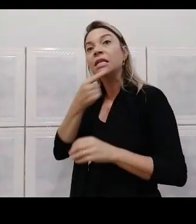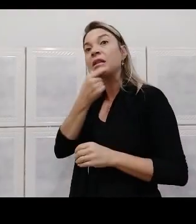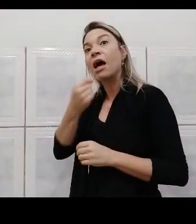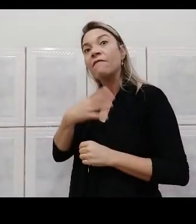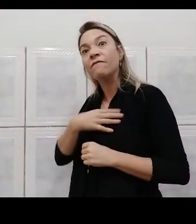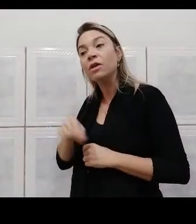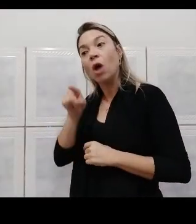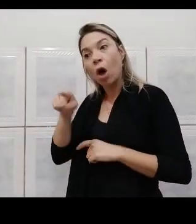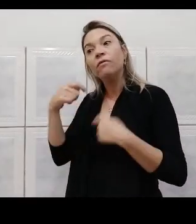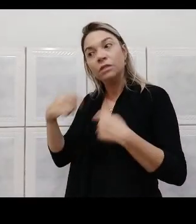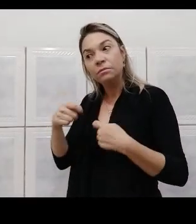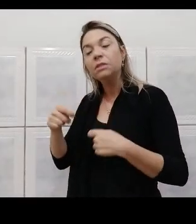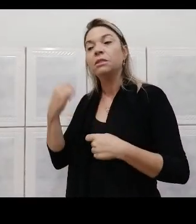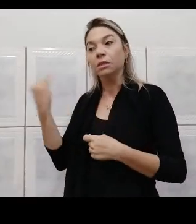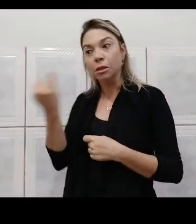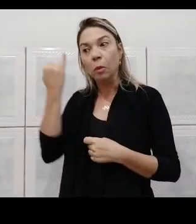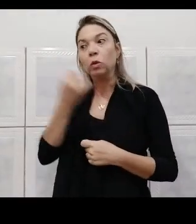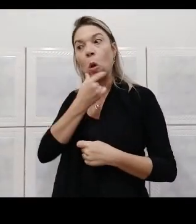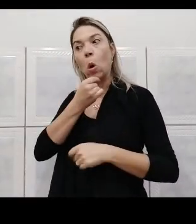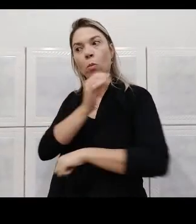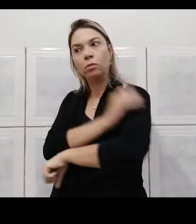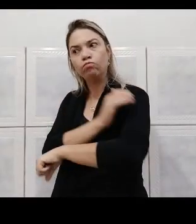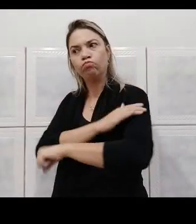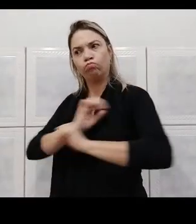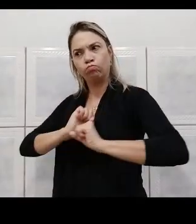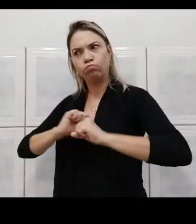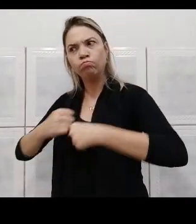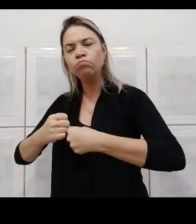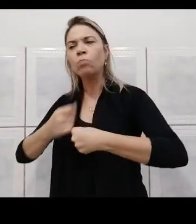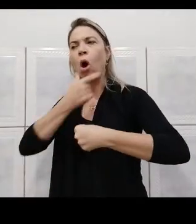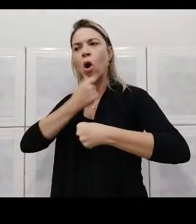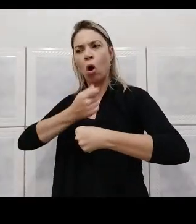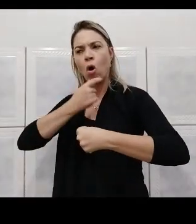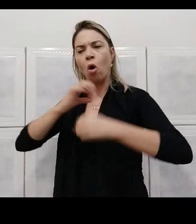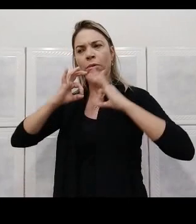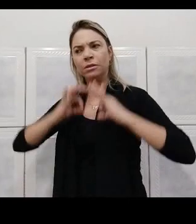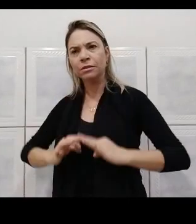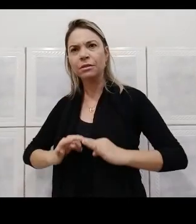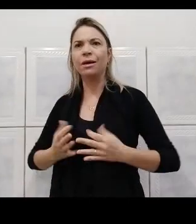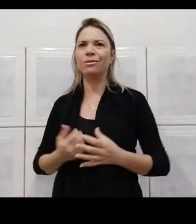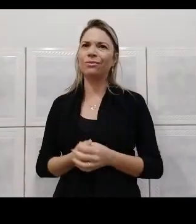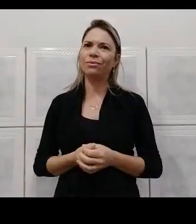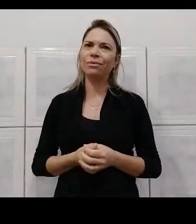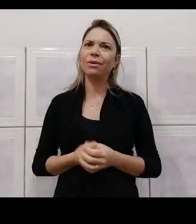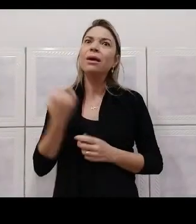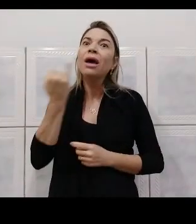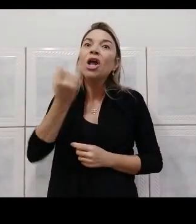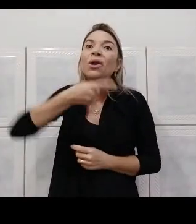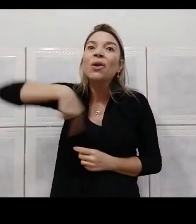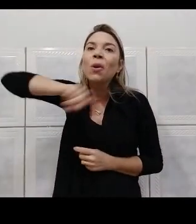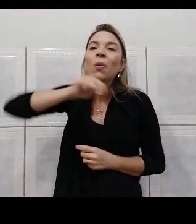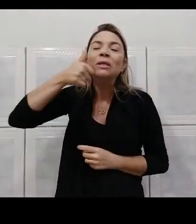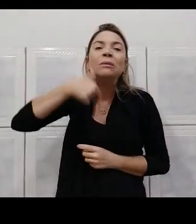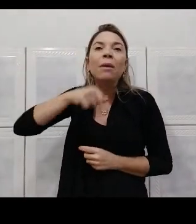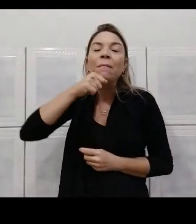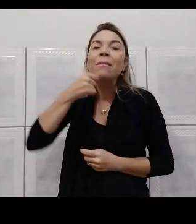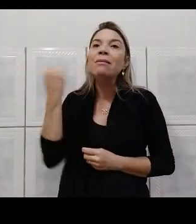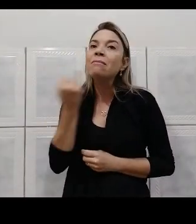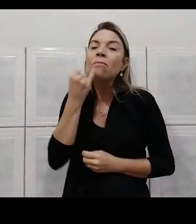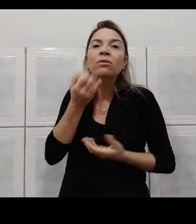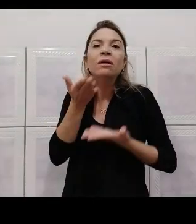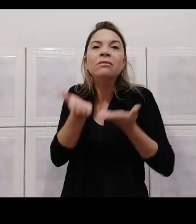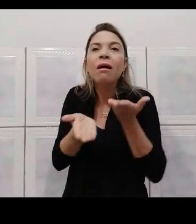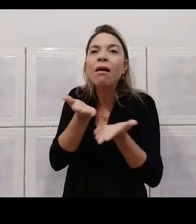filhas da maravilha que é ser esposa. Mães que podem mostrar aos seus filhos quão bom é ter um esposo e